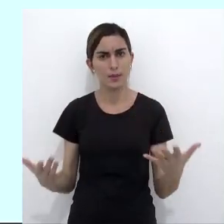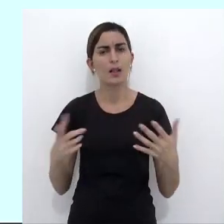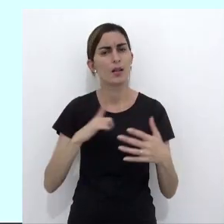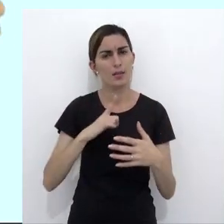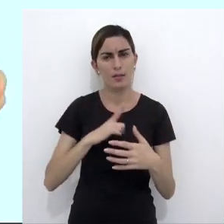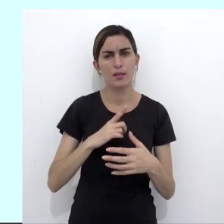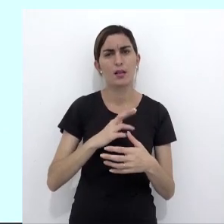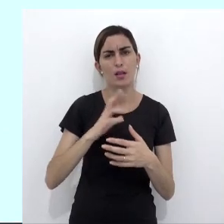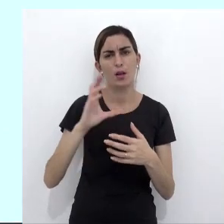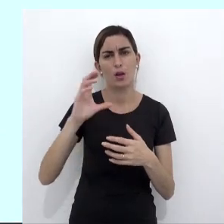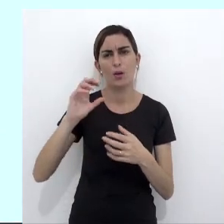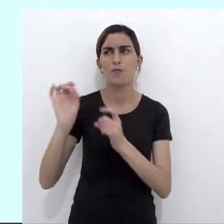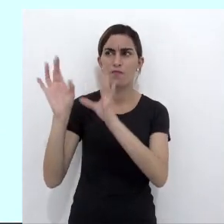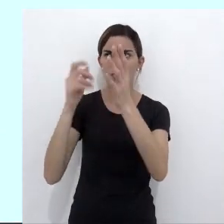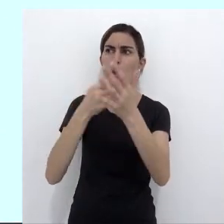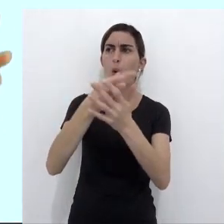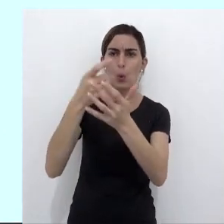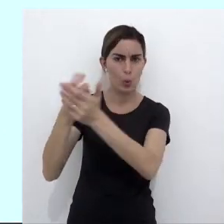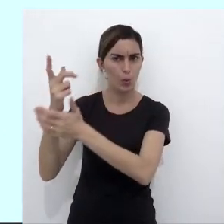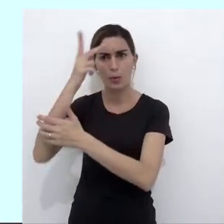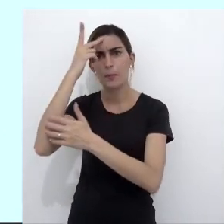grandes consumidores